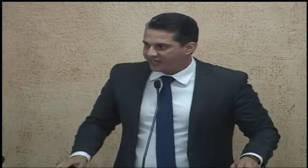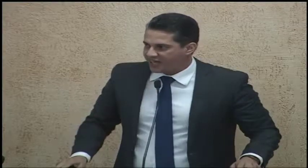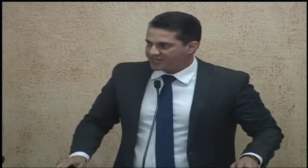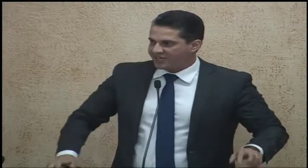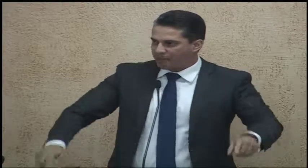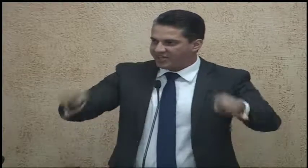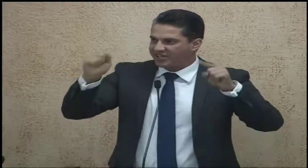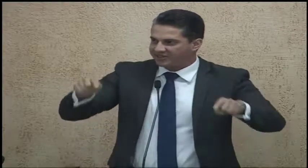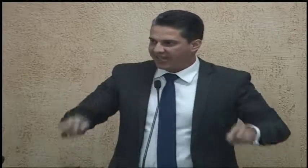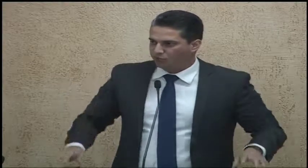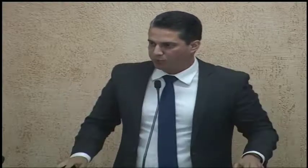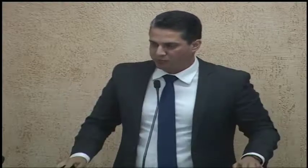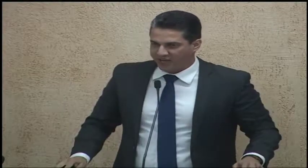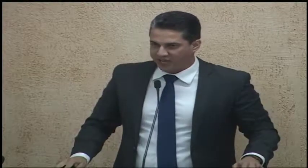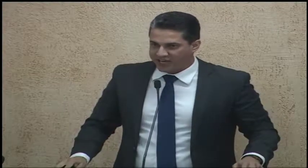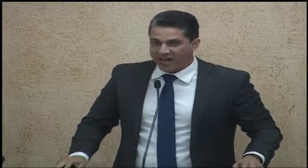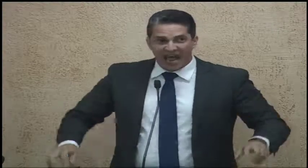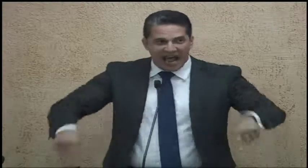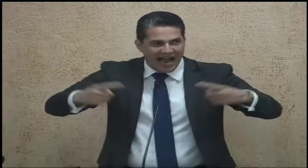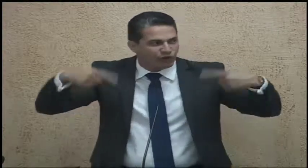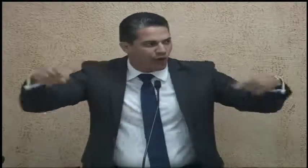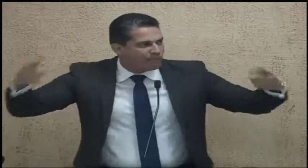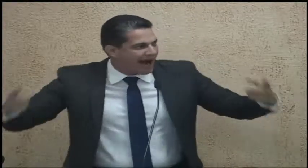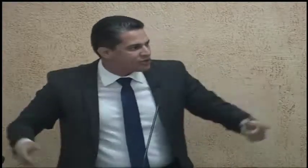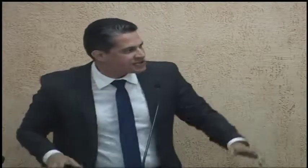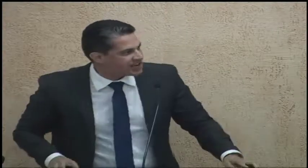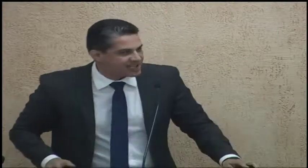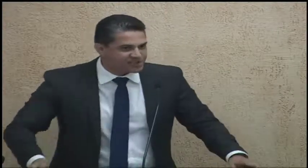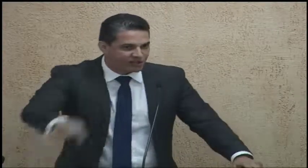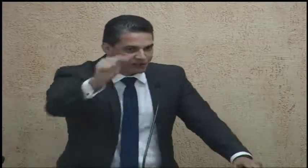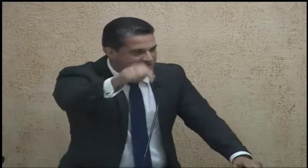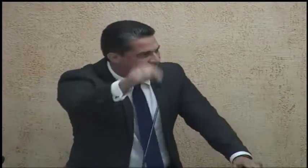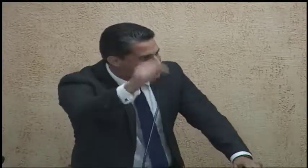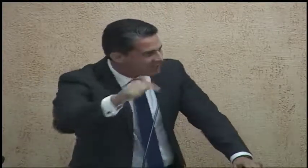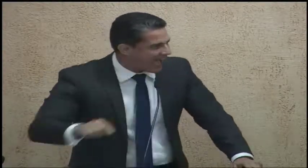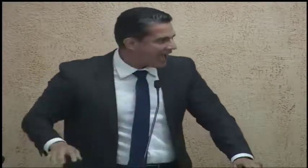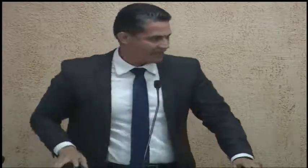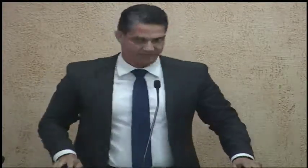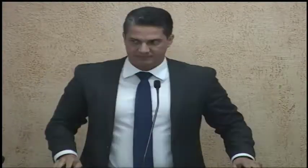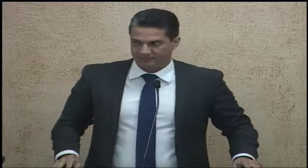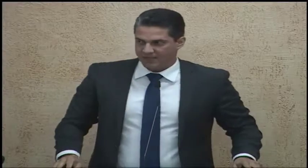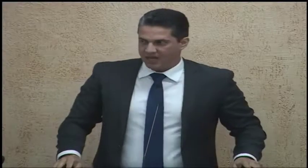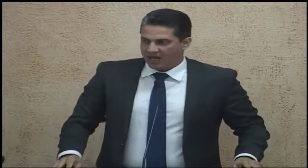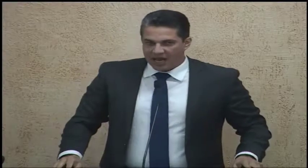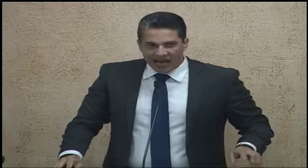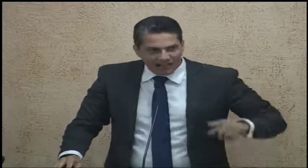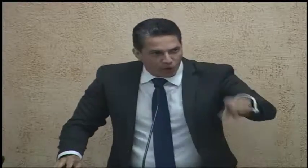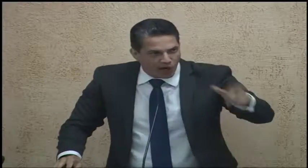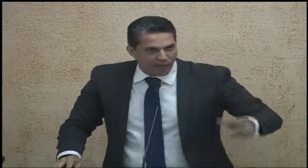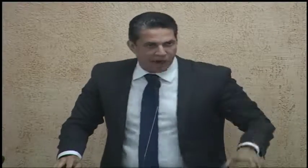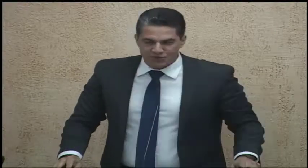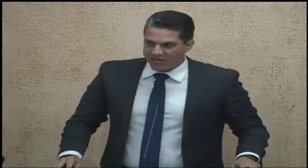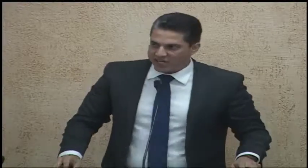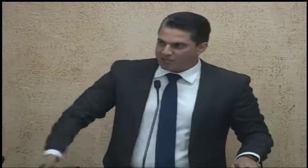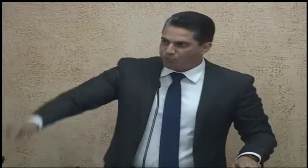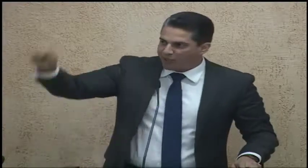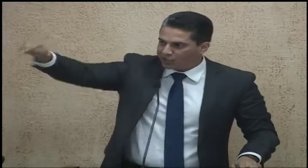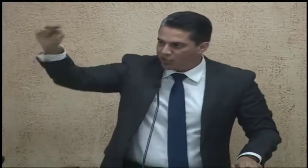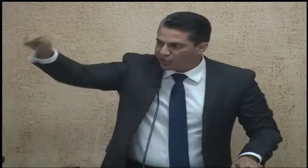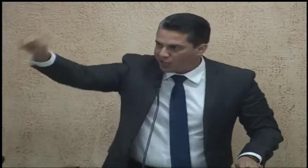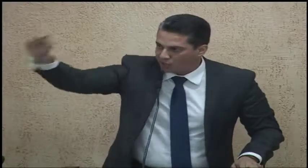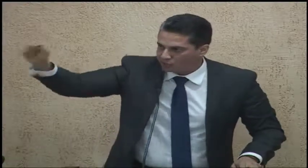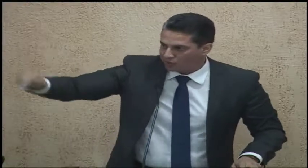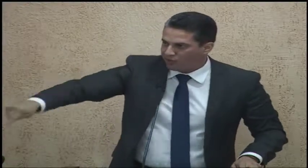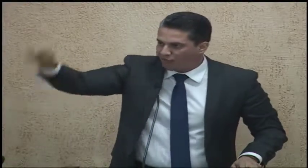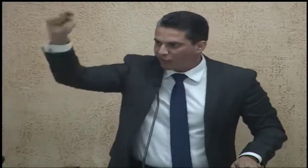da igreja, ser apresentado no púlpito da igreja. Anormal seria se eu não estivesse lá. Anormal seria se o